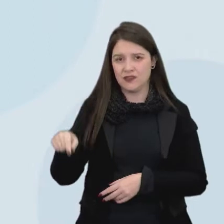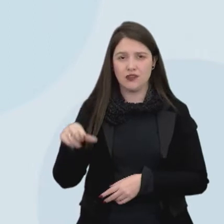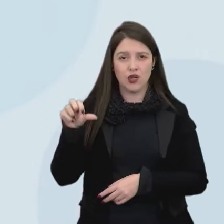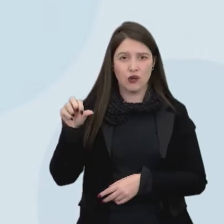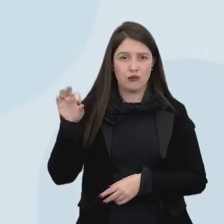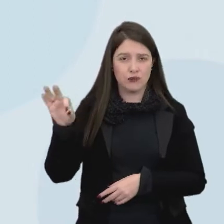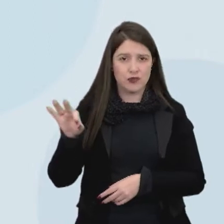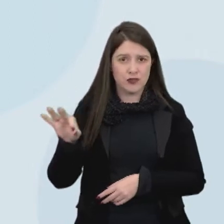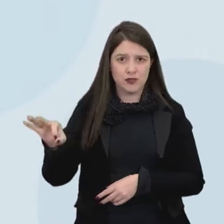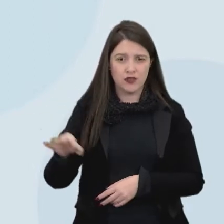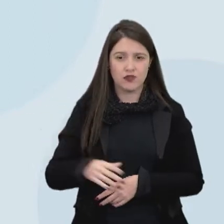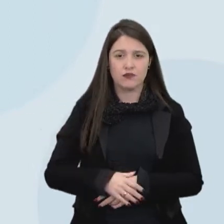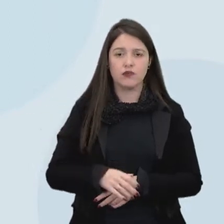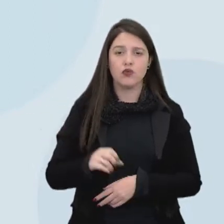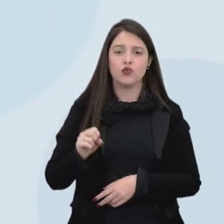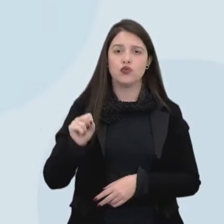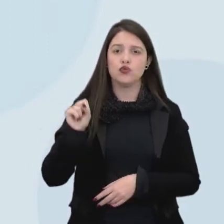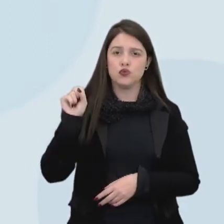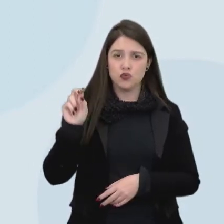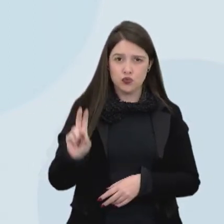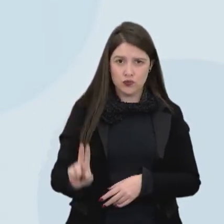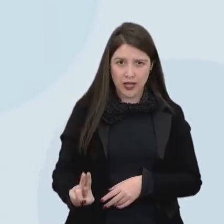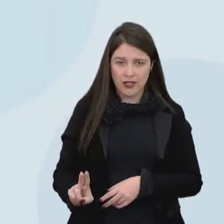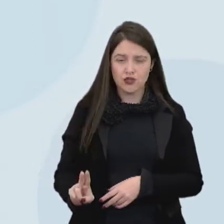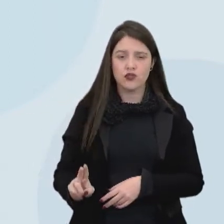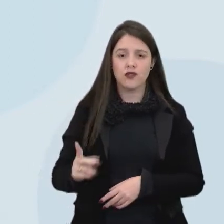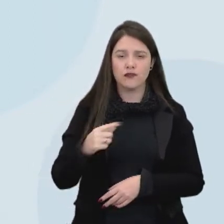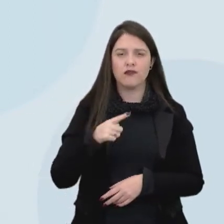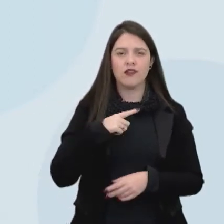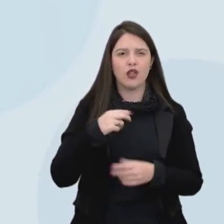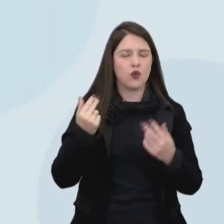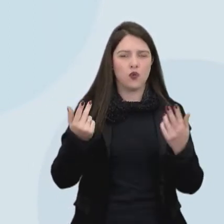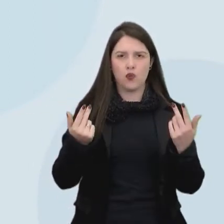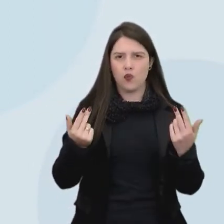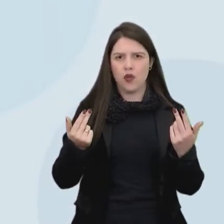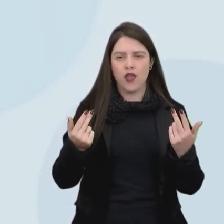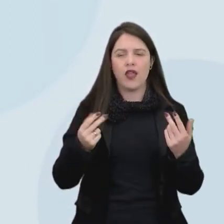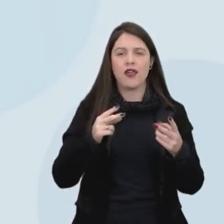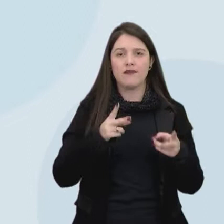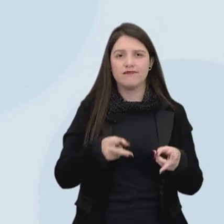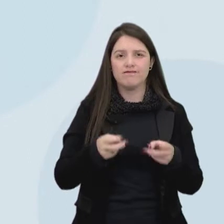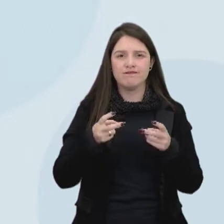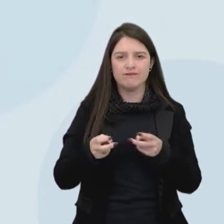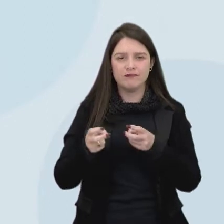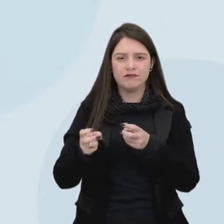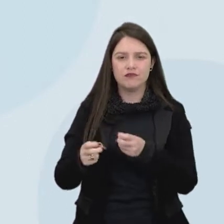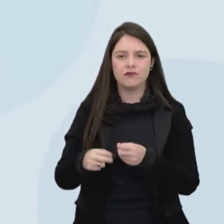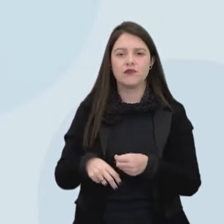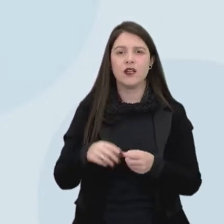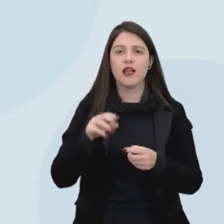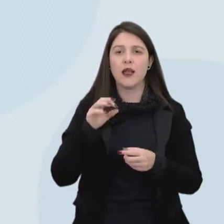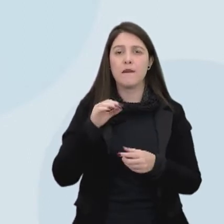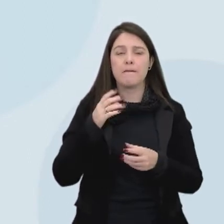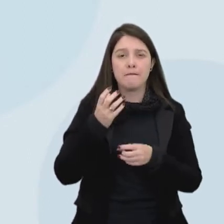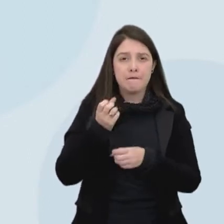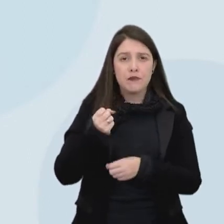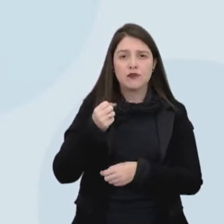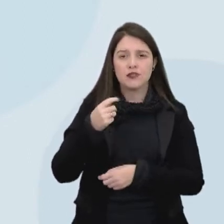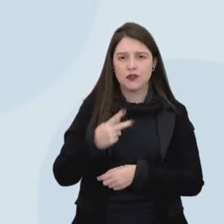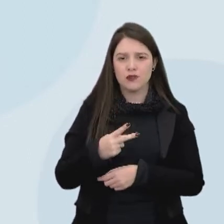13,9%. No sudeste, também a mesma coisa aí, né? O maior rendimento aí de fontes vem da aposentadoria e